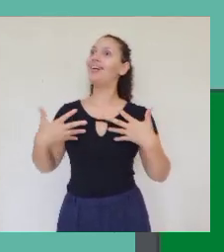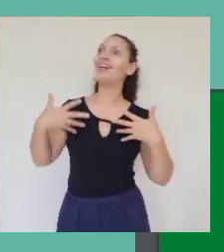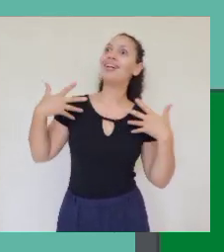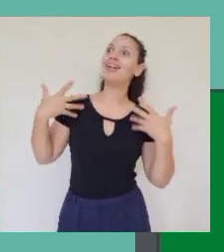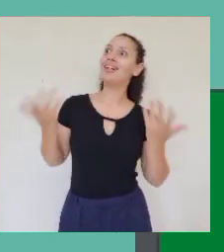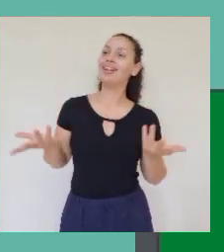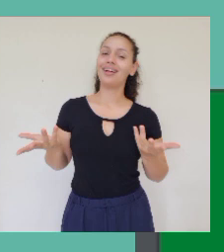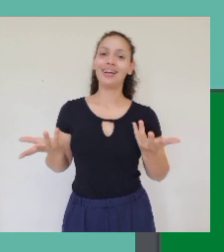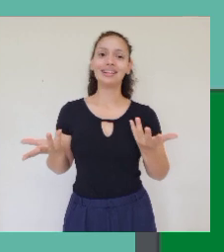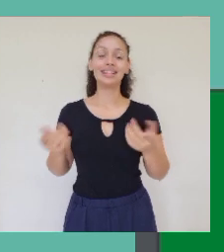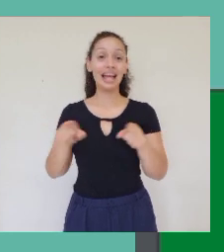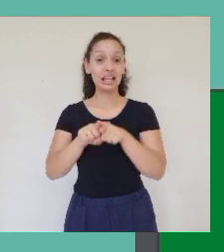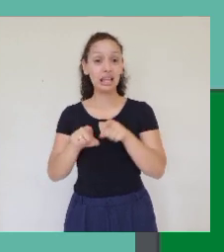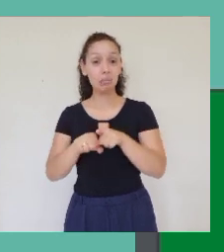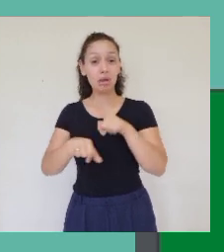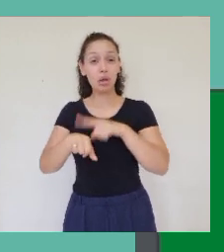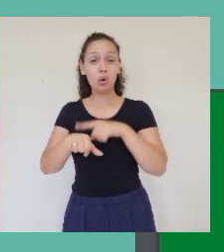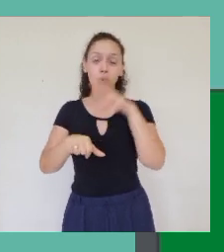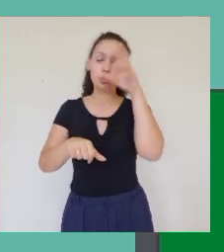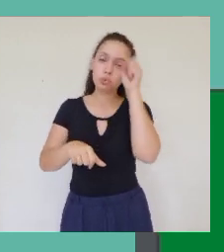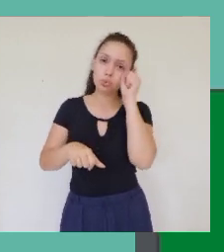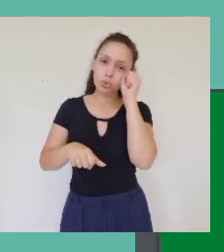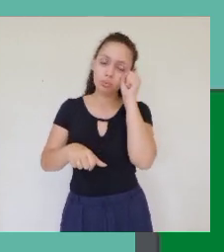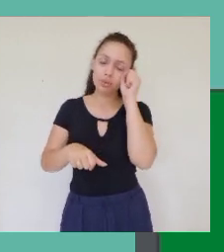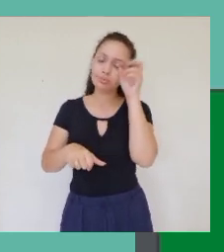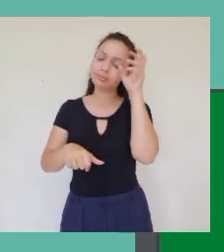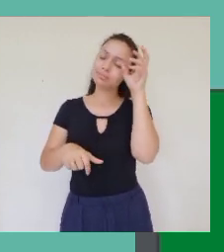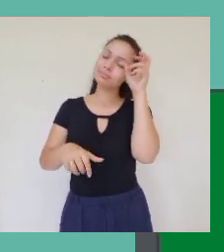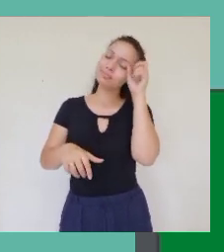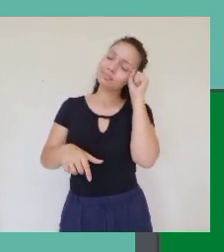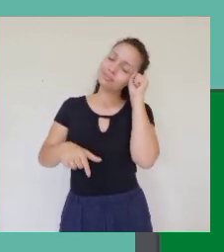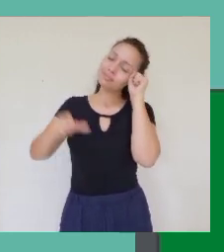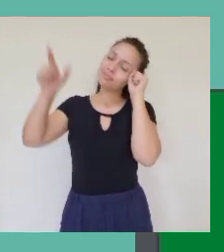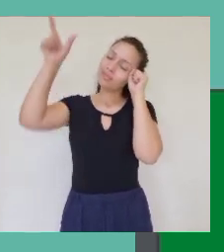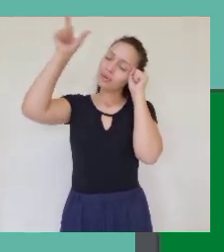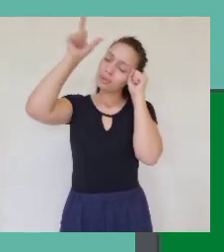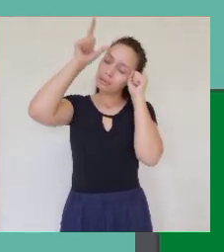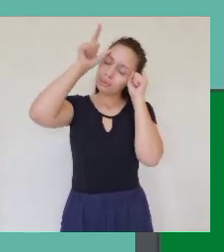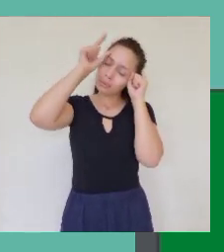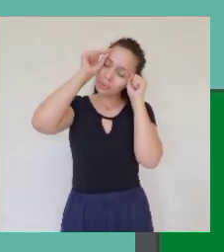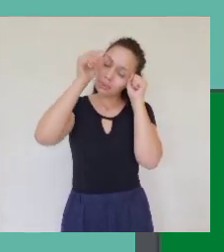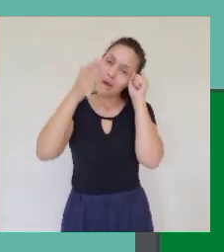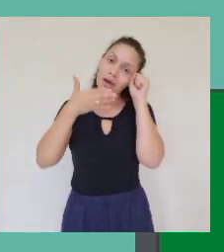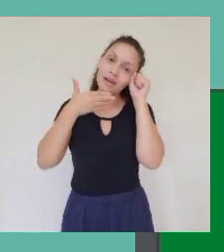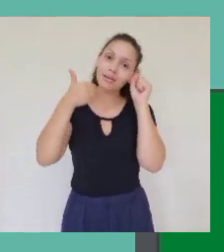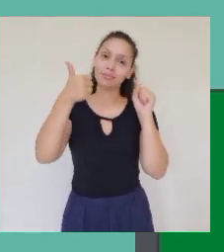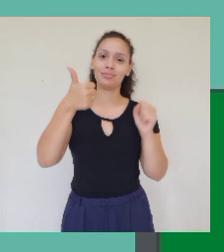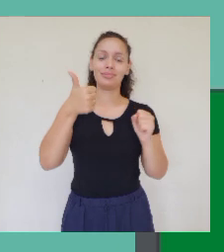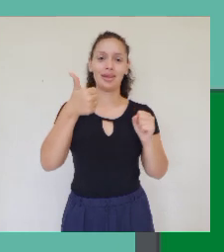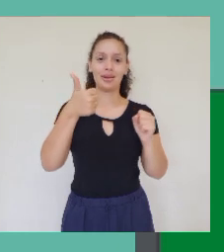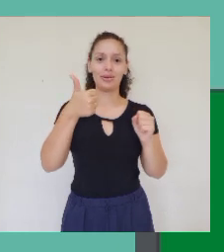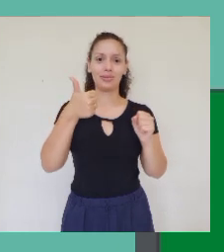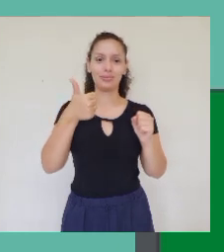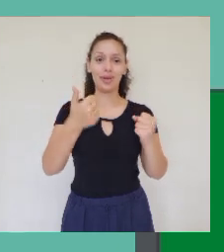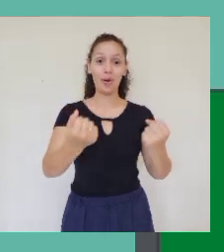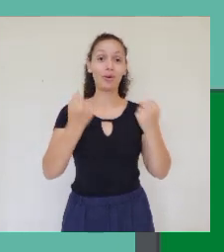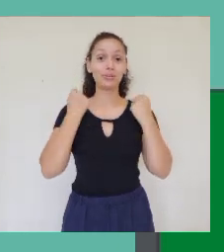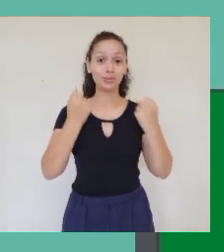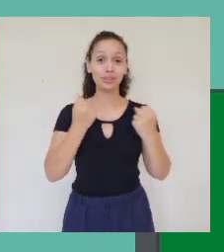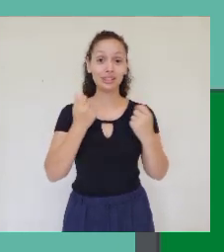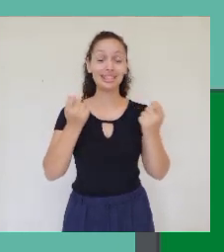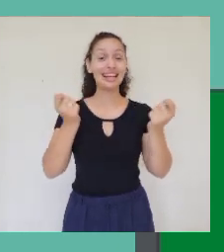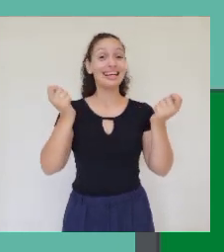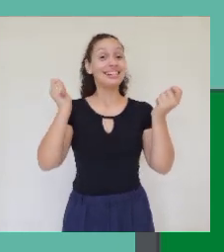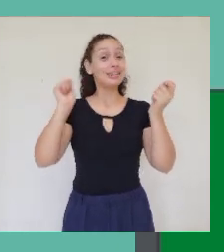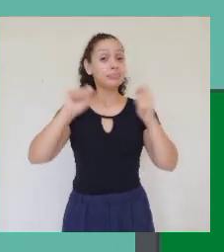Então, a prática de exercício físico não vai aumentar a sua nota, mas ela vai melhorar a sua capacidade muscular, que aliado a